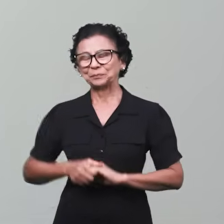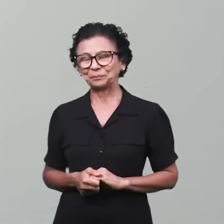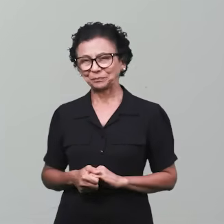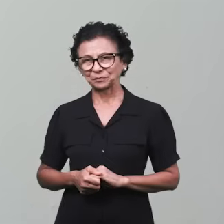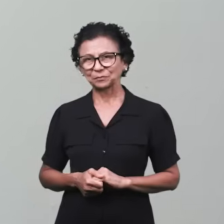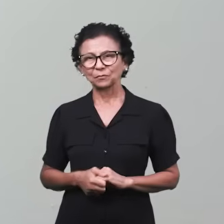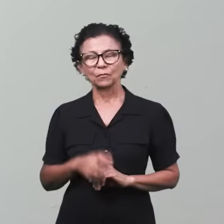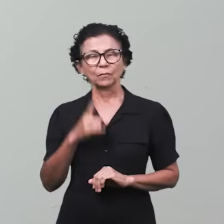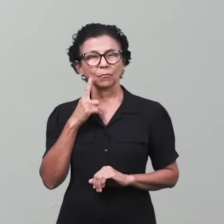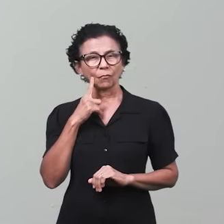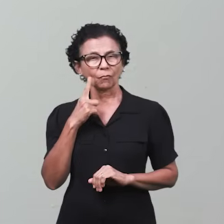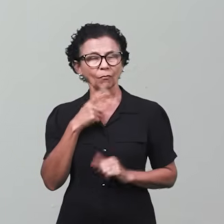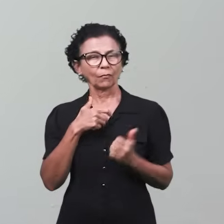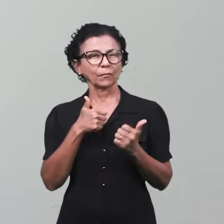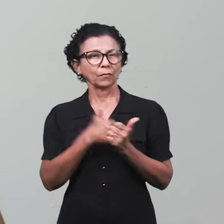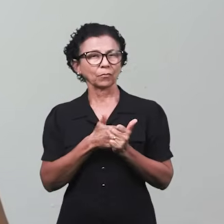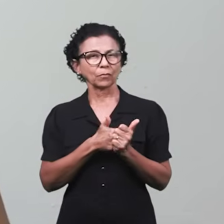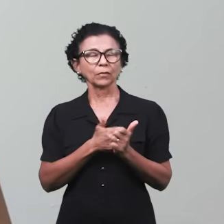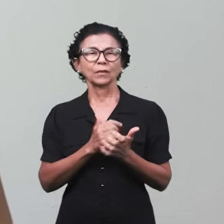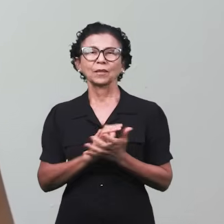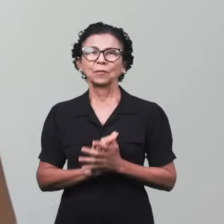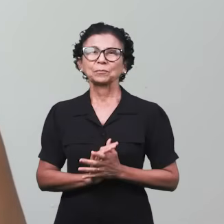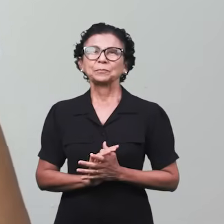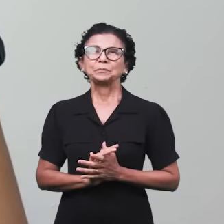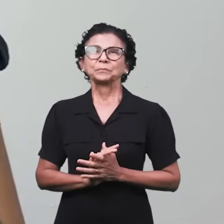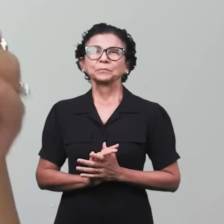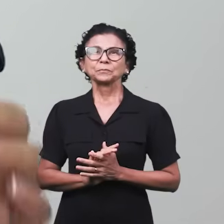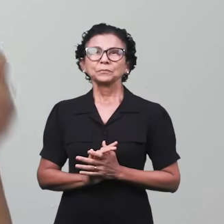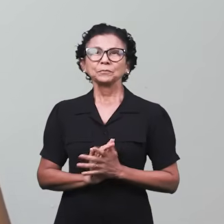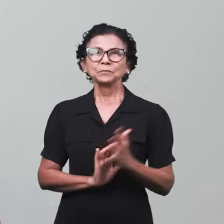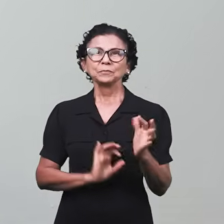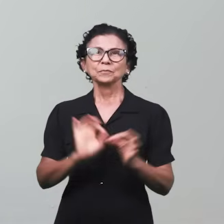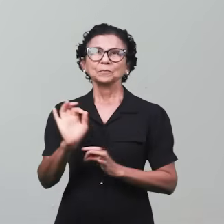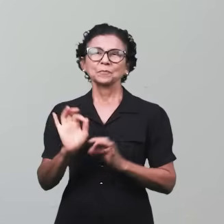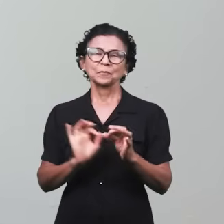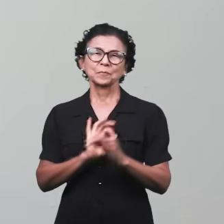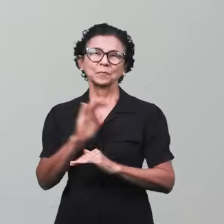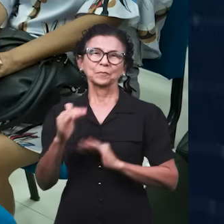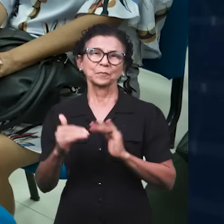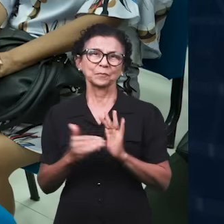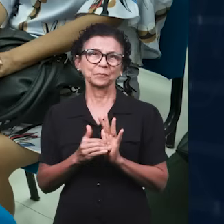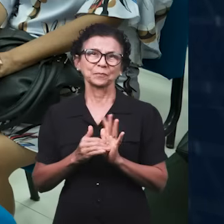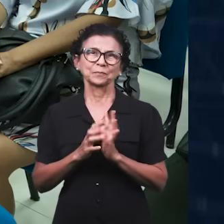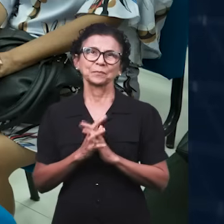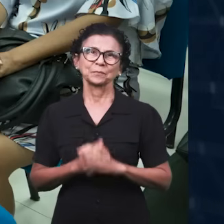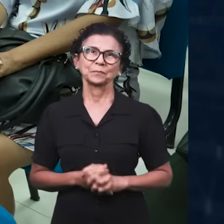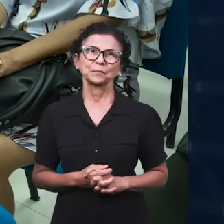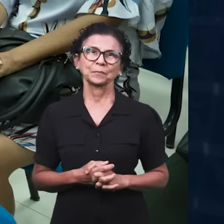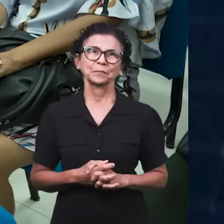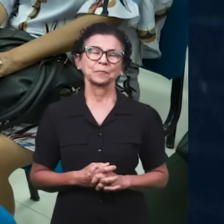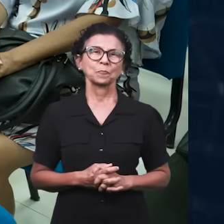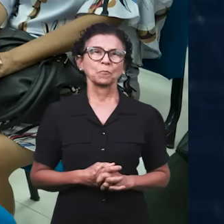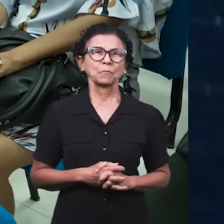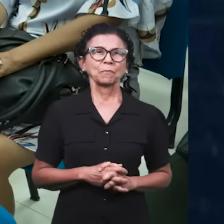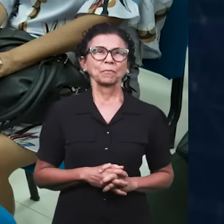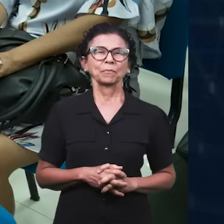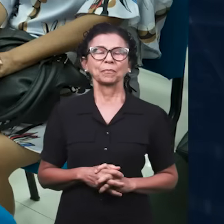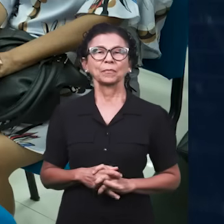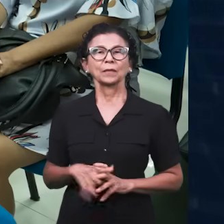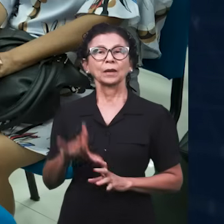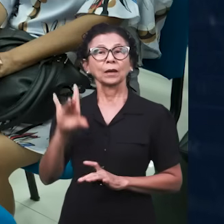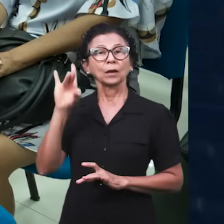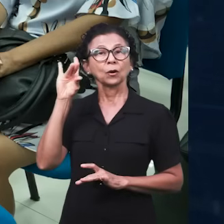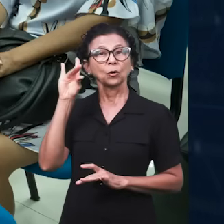Acompanhe agora todo o que preparamos especialmente para esta edição. O povo do Senhor na Bolívia